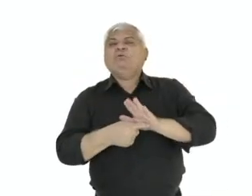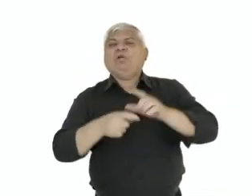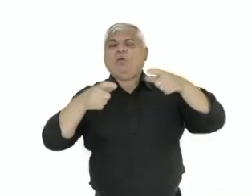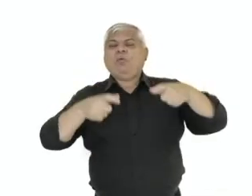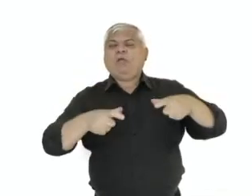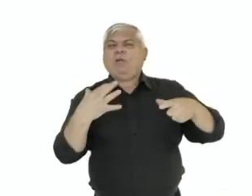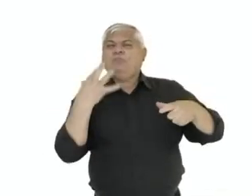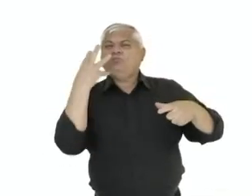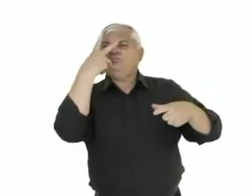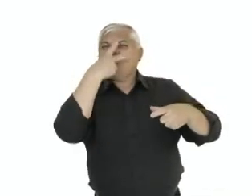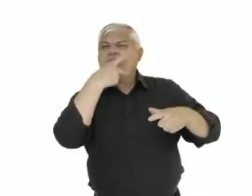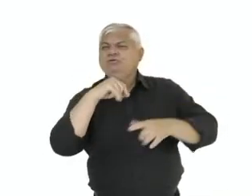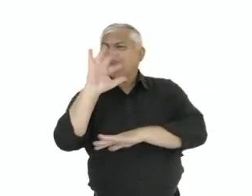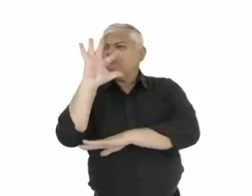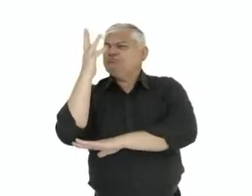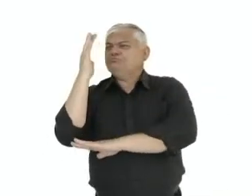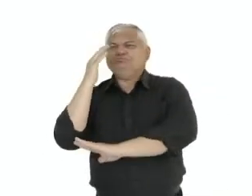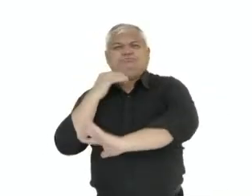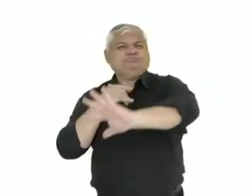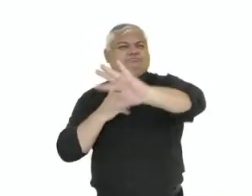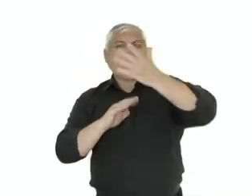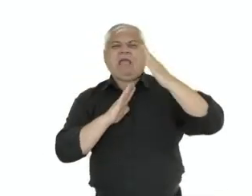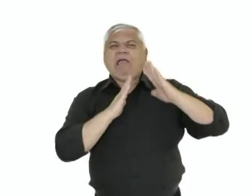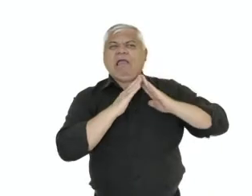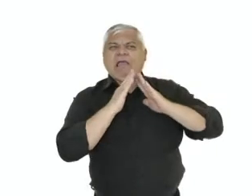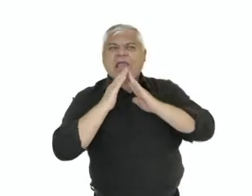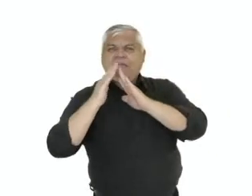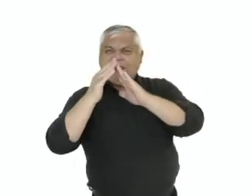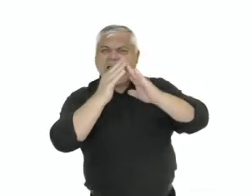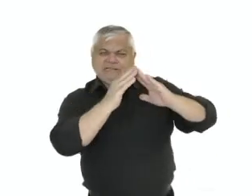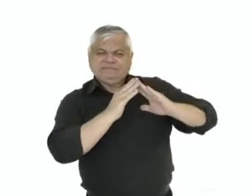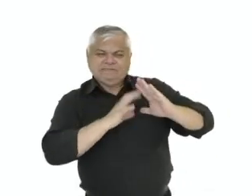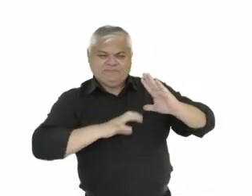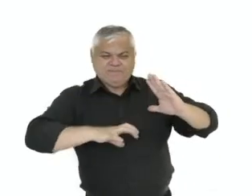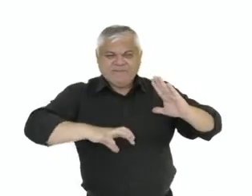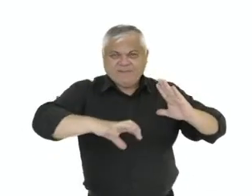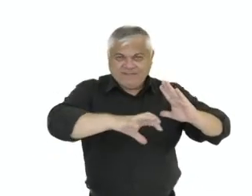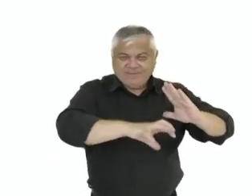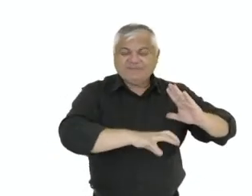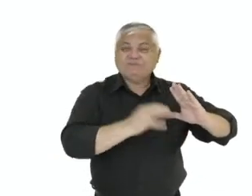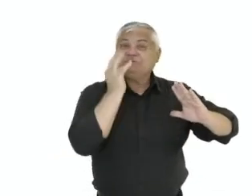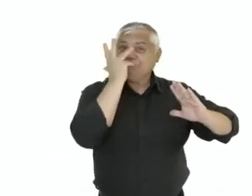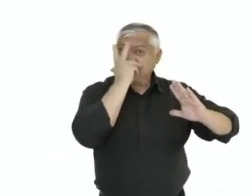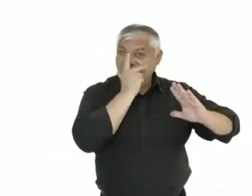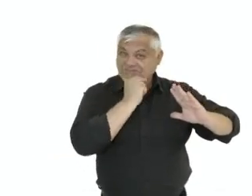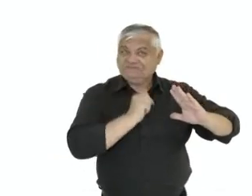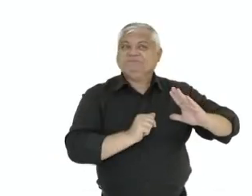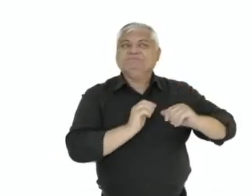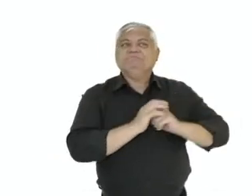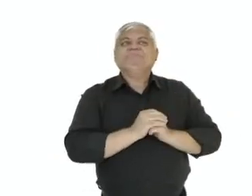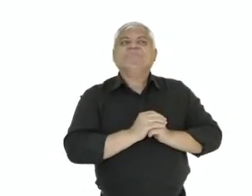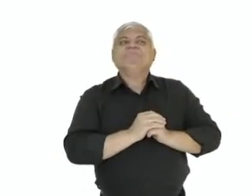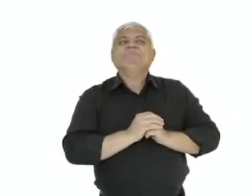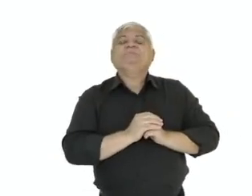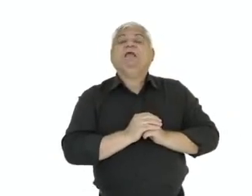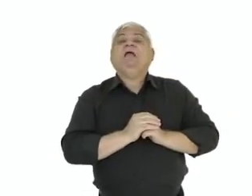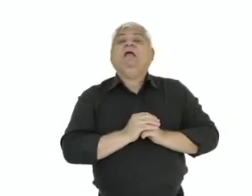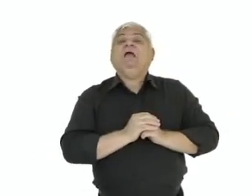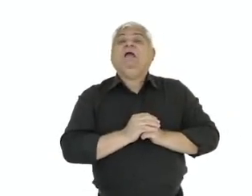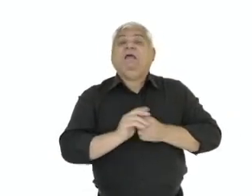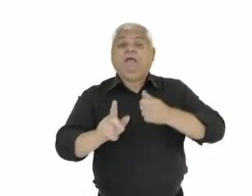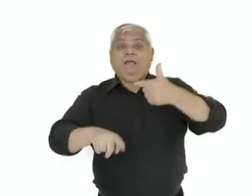está vendo toda a área com a vegetação e o aglomerado urbano, ou seja, a cidade ali onde nós temos as pessoas vivendo. Já na